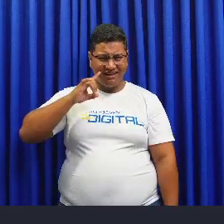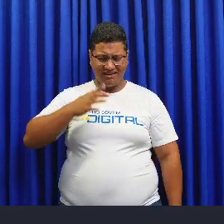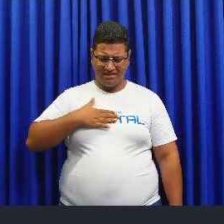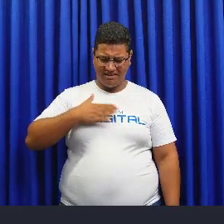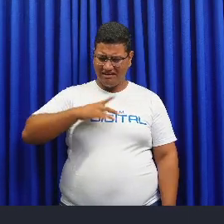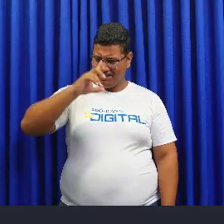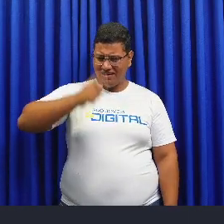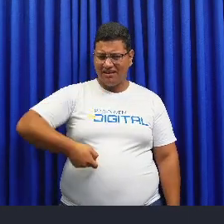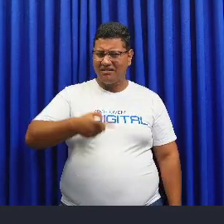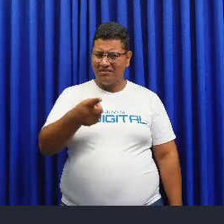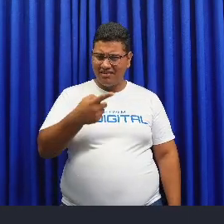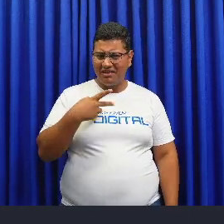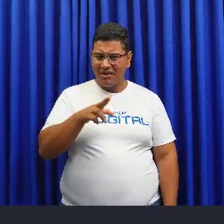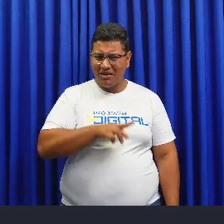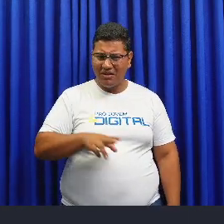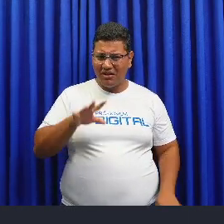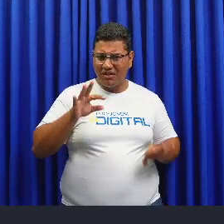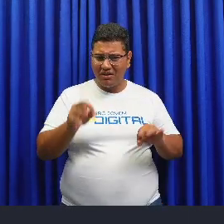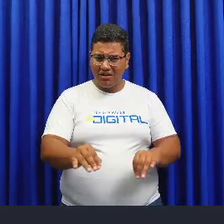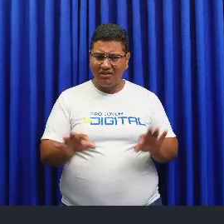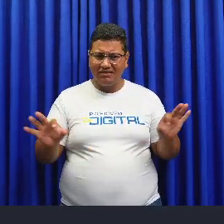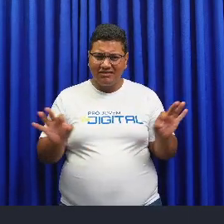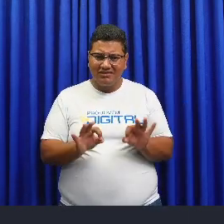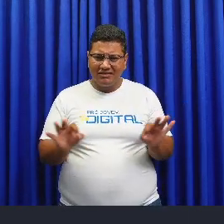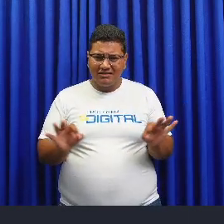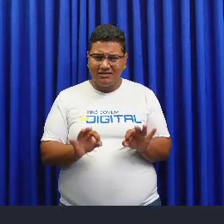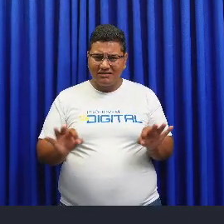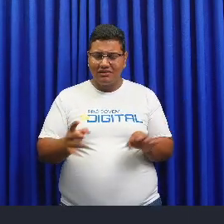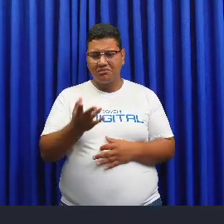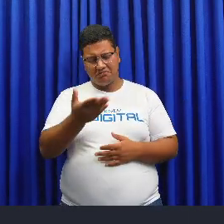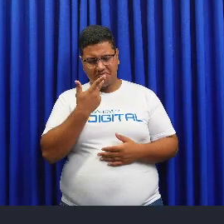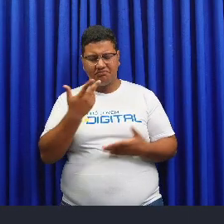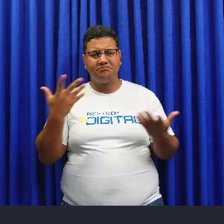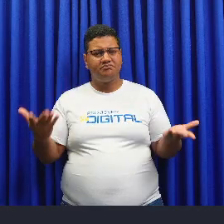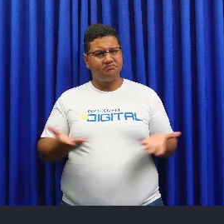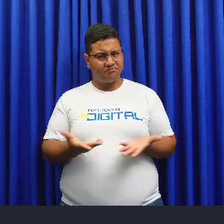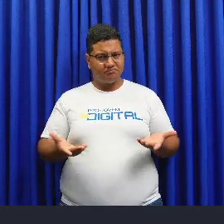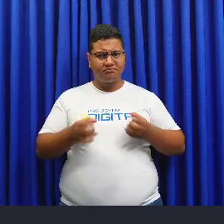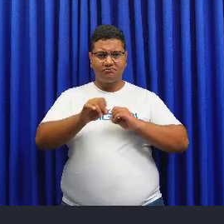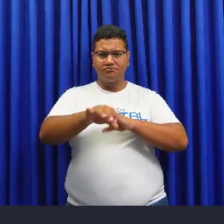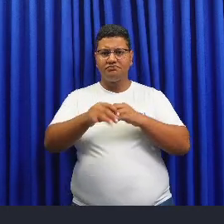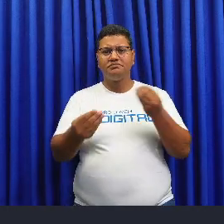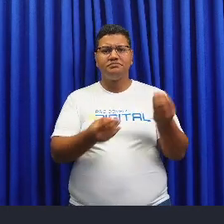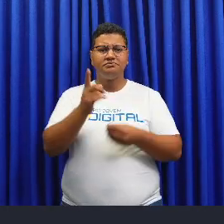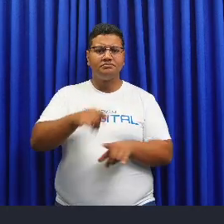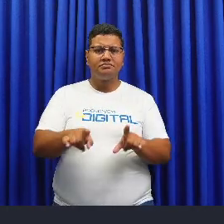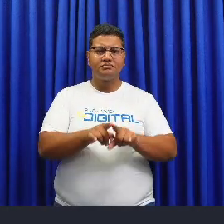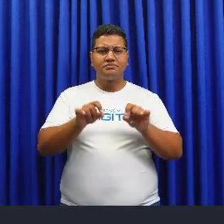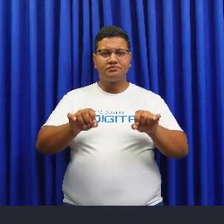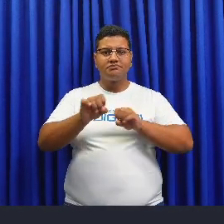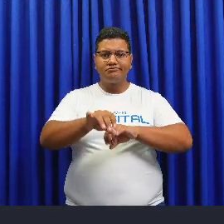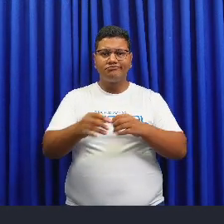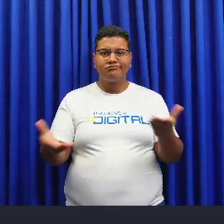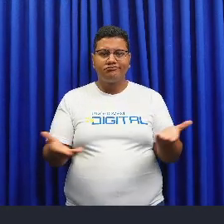tenho certeza que você não utiliza todas essas ferramentas como você poderia estar utilizando,